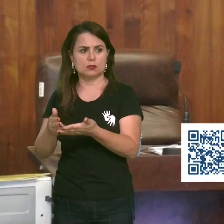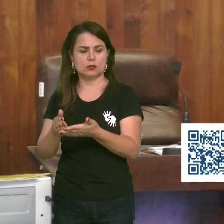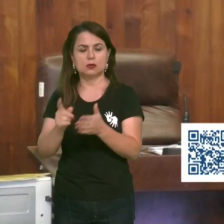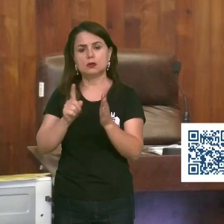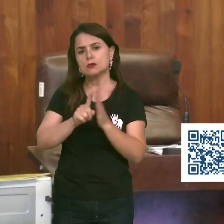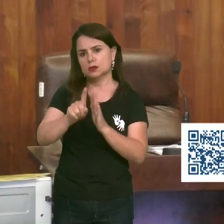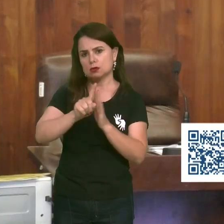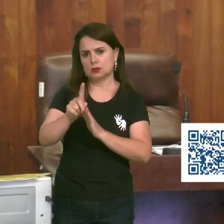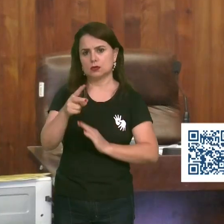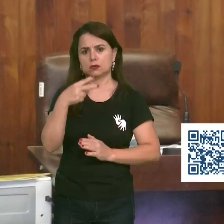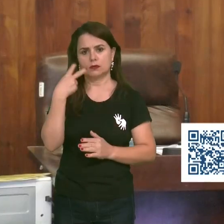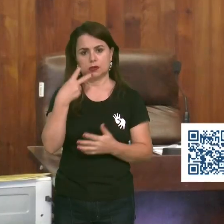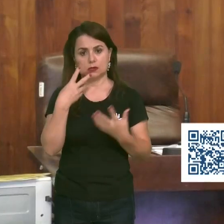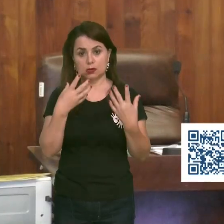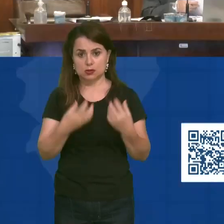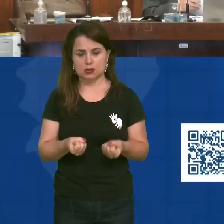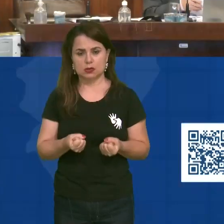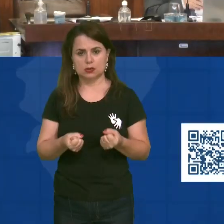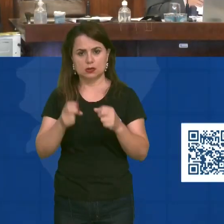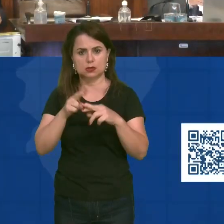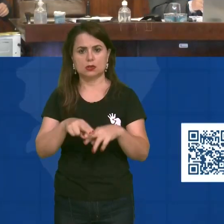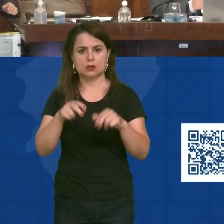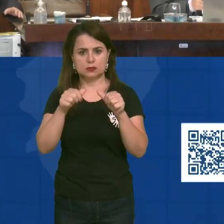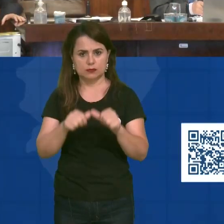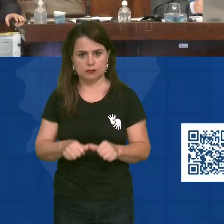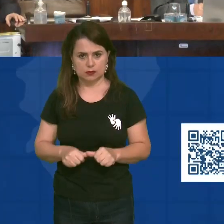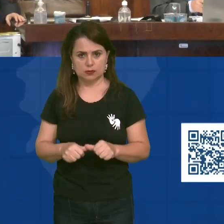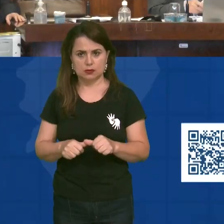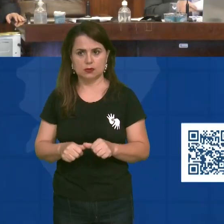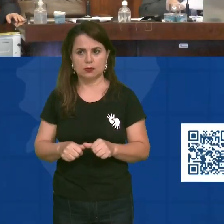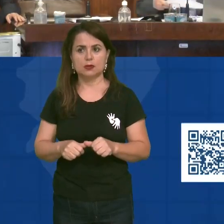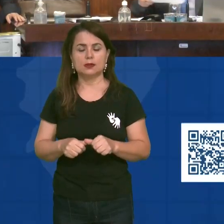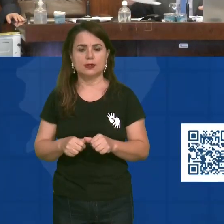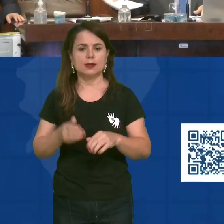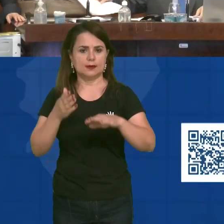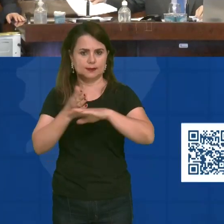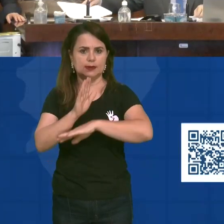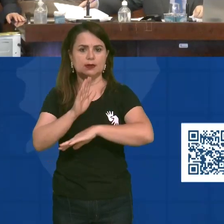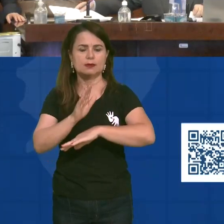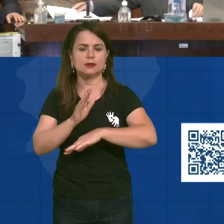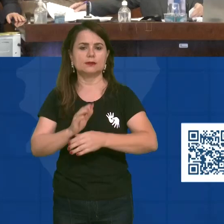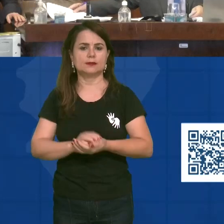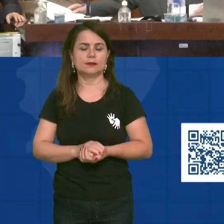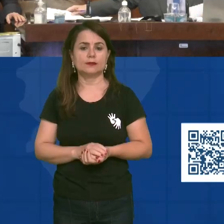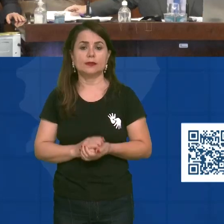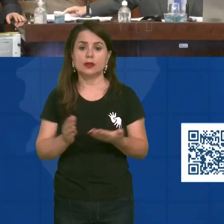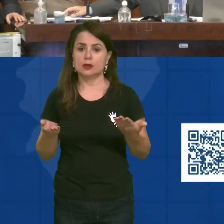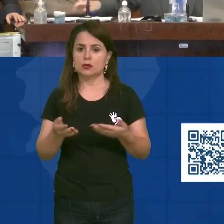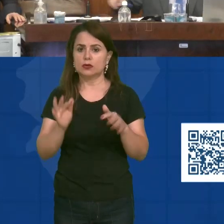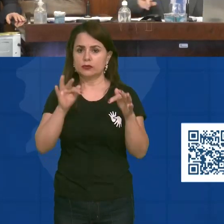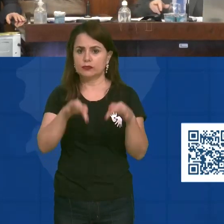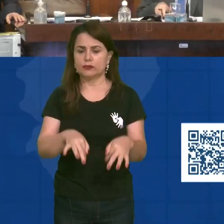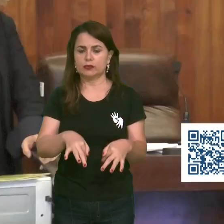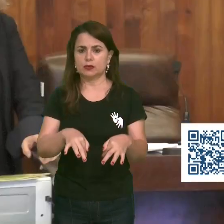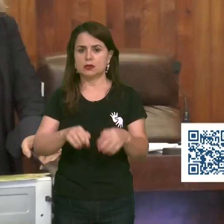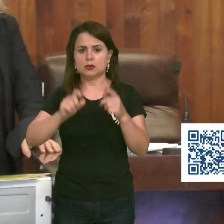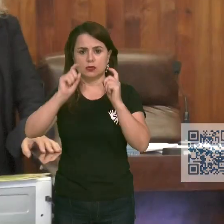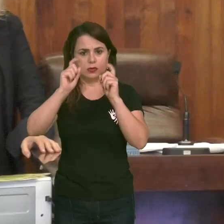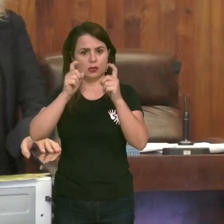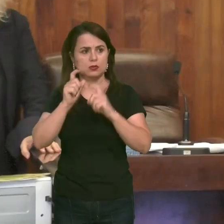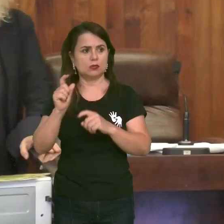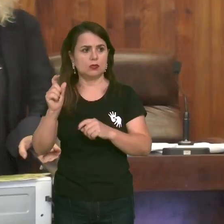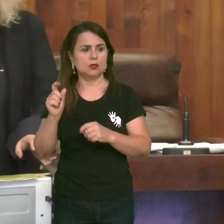os vereadores que aprovam o requerimento permanecem requerimento aprovado finalizamos assim o período do